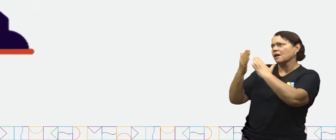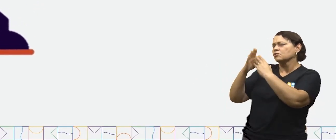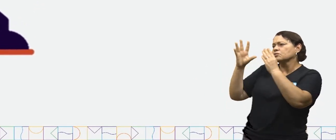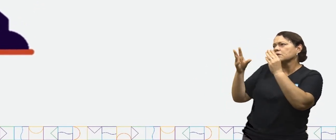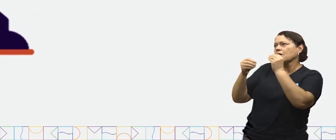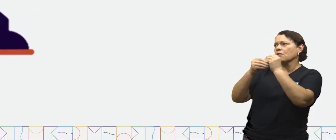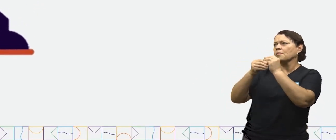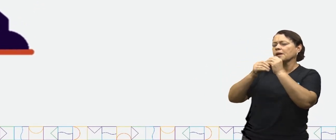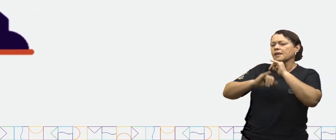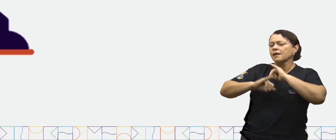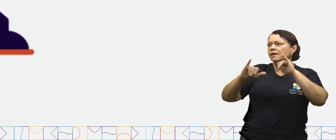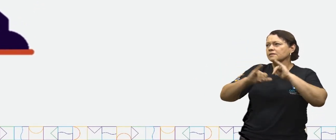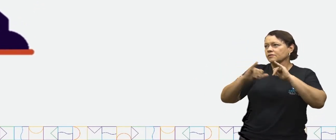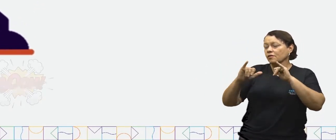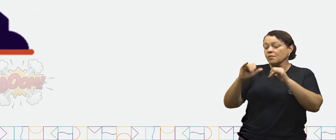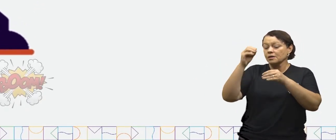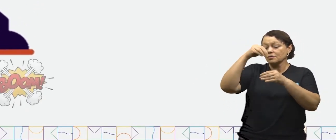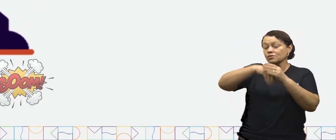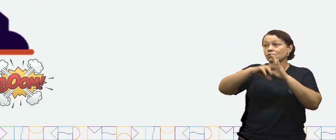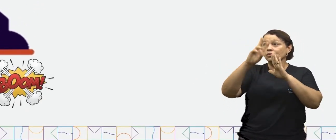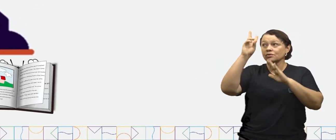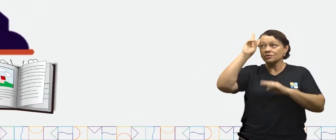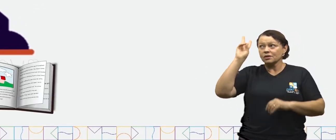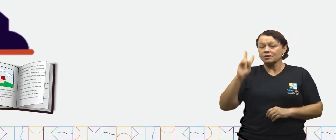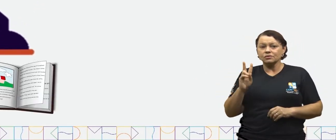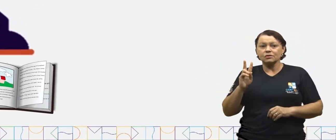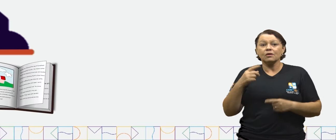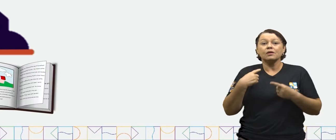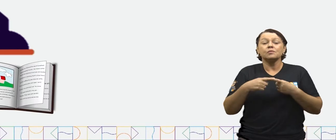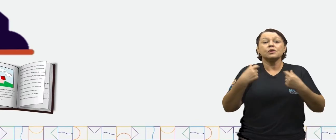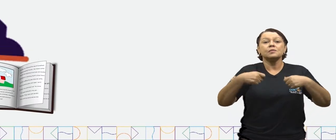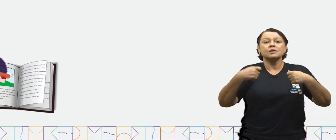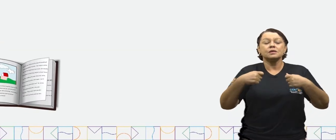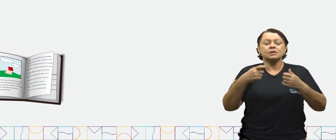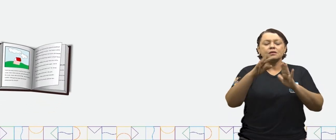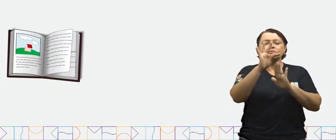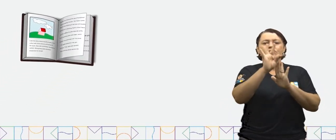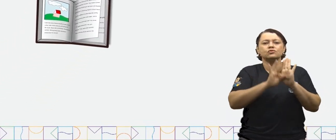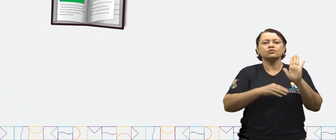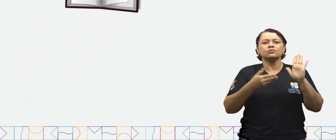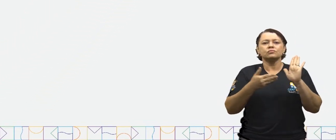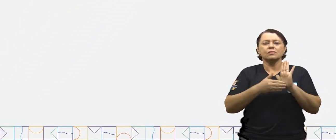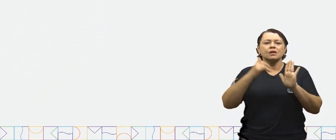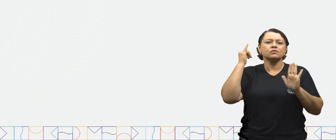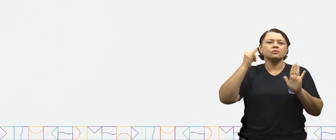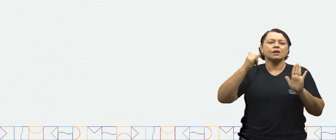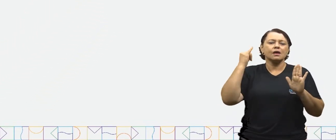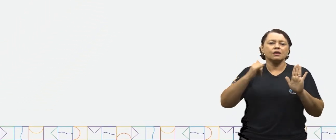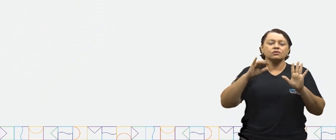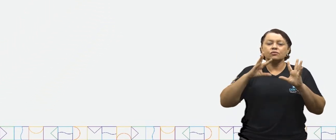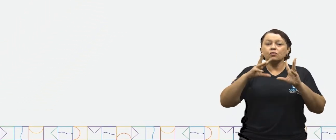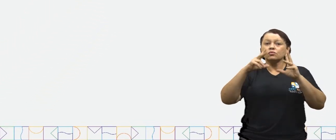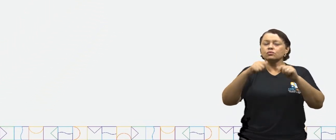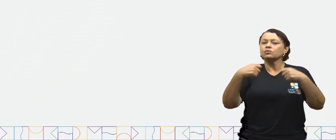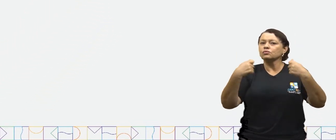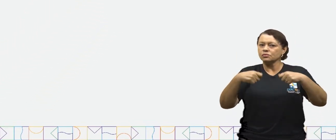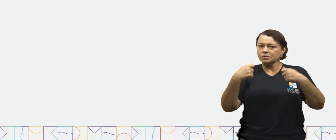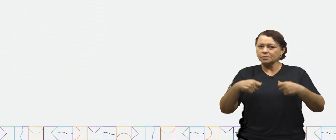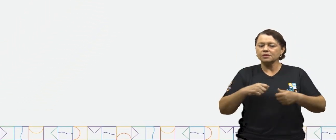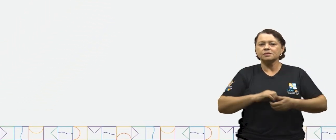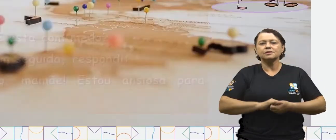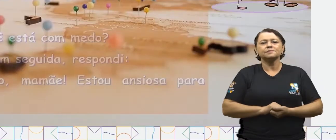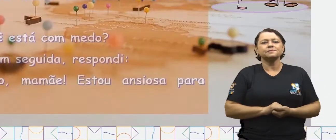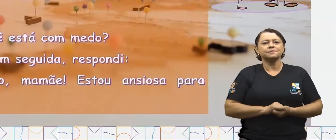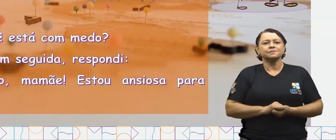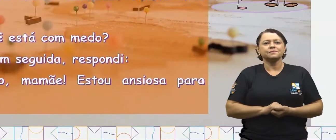a completar as informações para termos um texto narrativo com todos os elementos necessários.